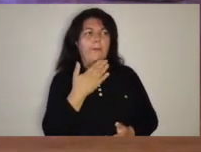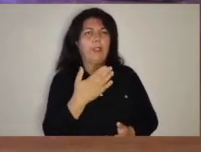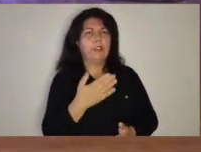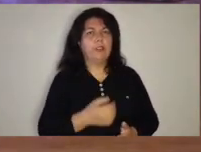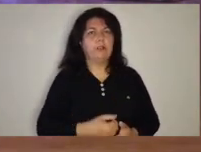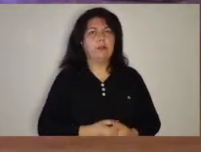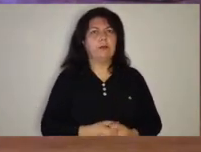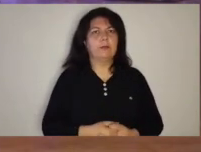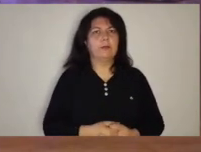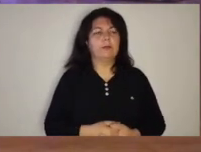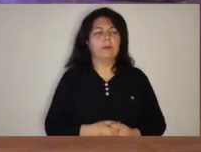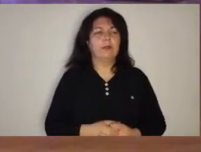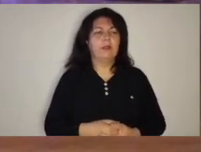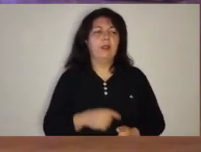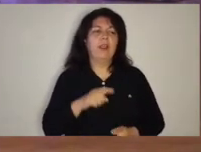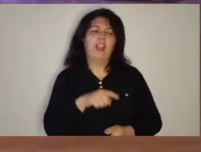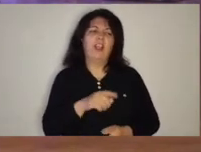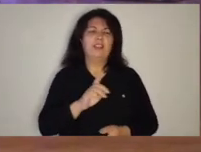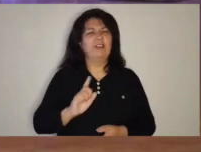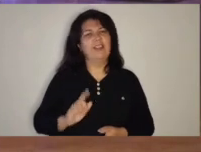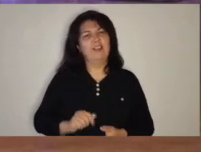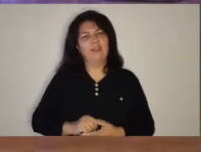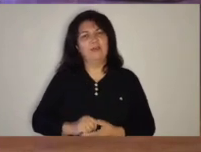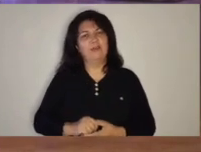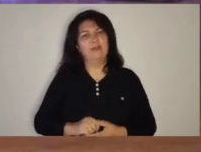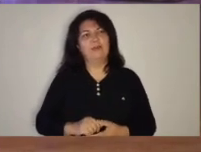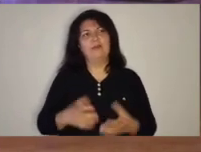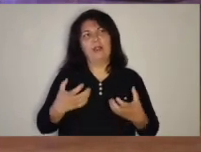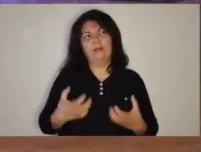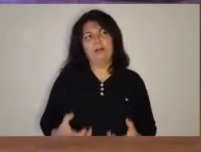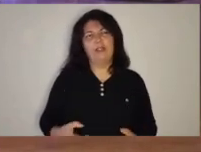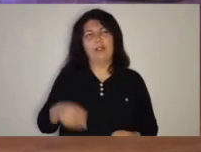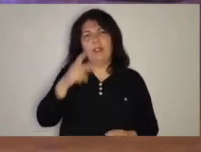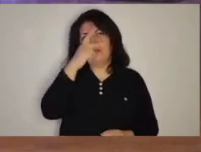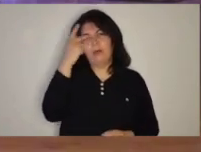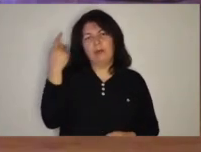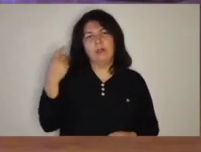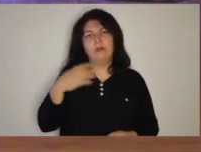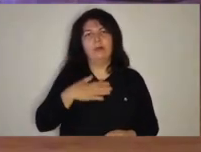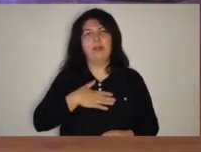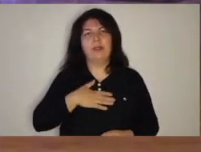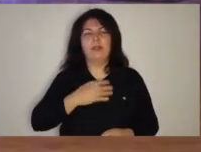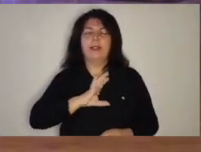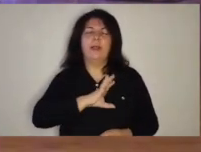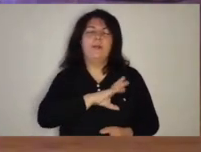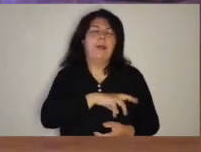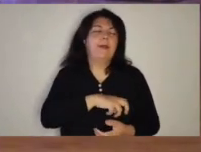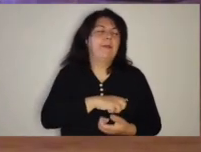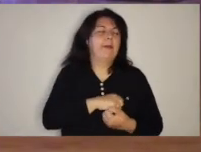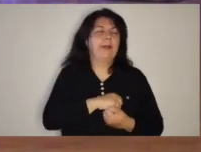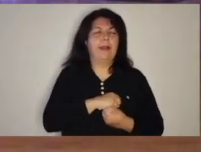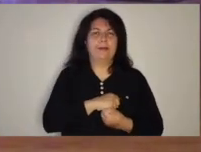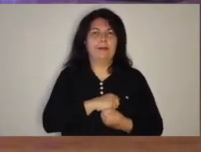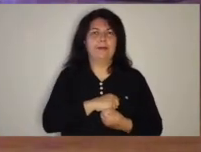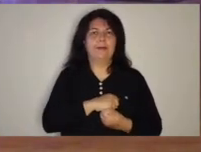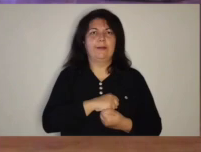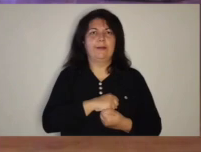Chico. Não era ele, né? Estava orando para uma outra pessoa, mas eu falei que me amasse e